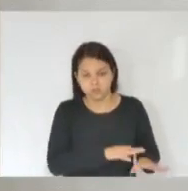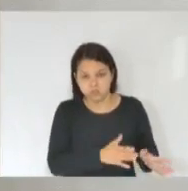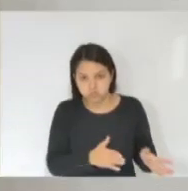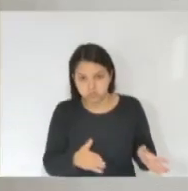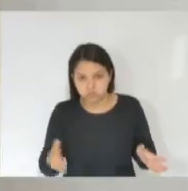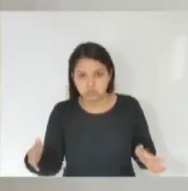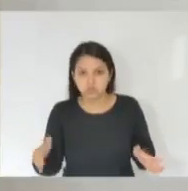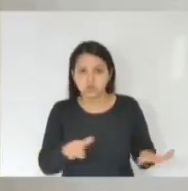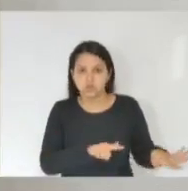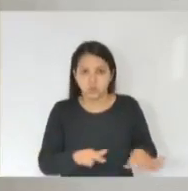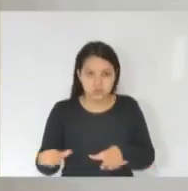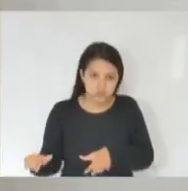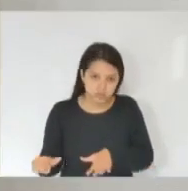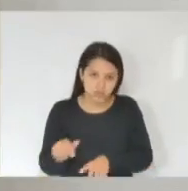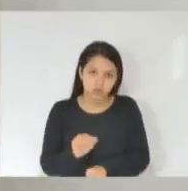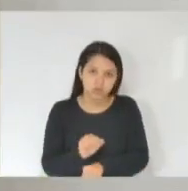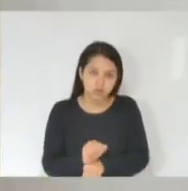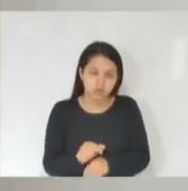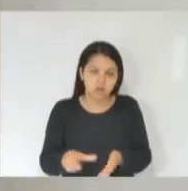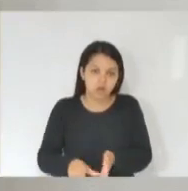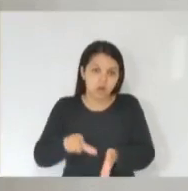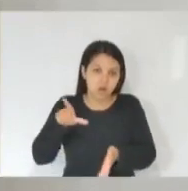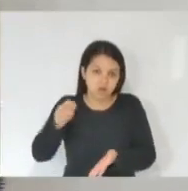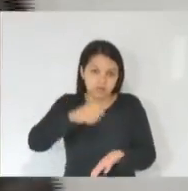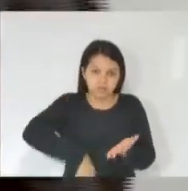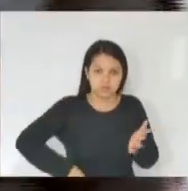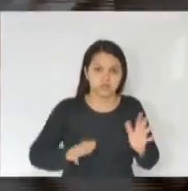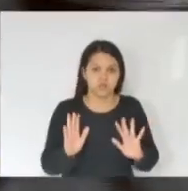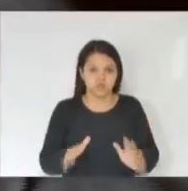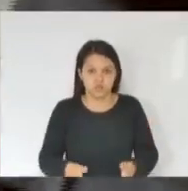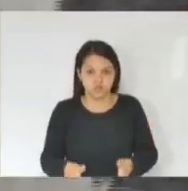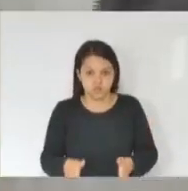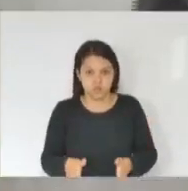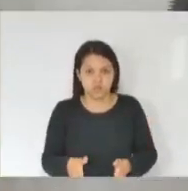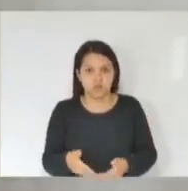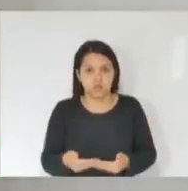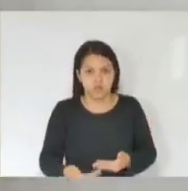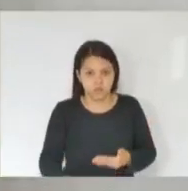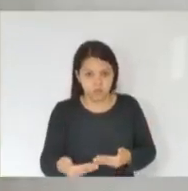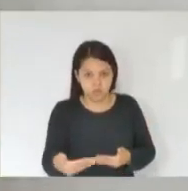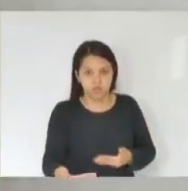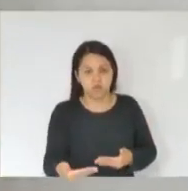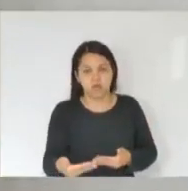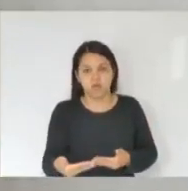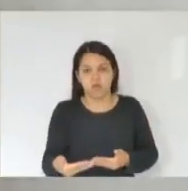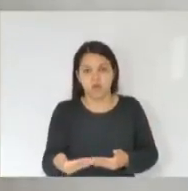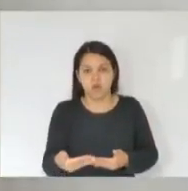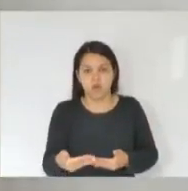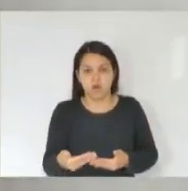gente postergasse o início da validade dos decretos